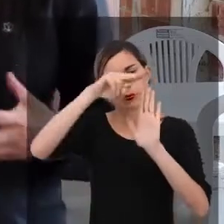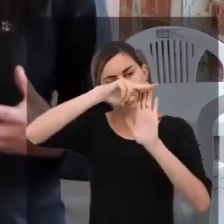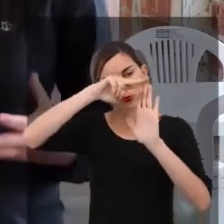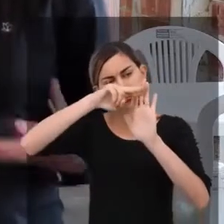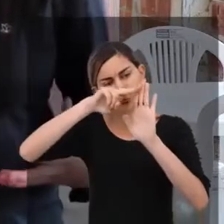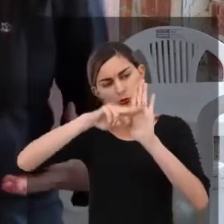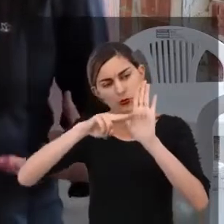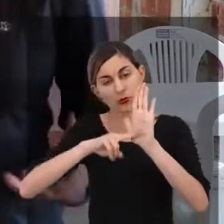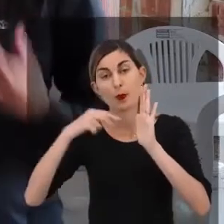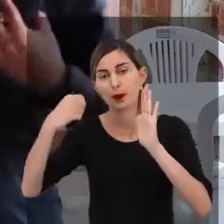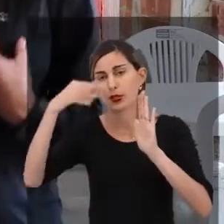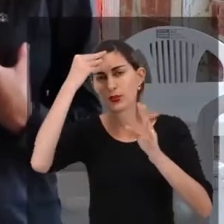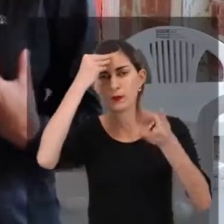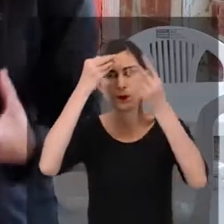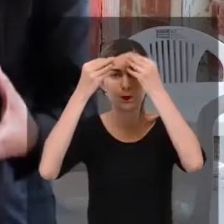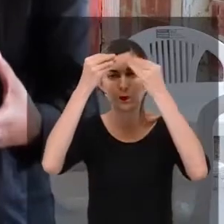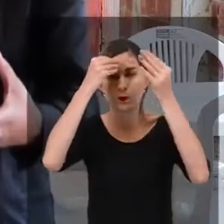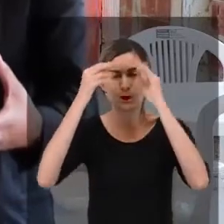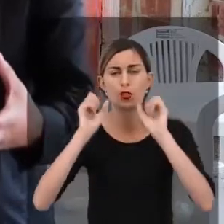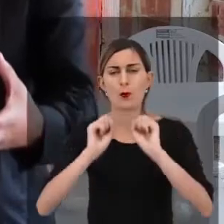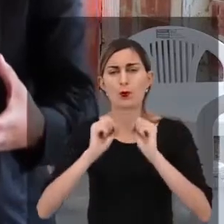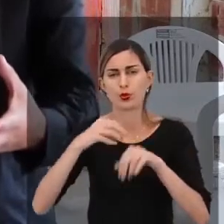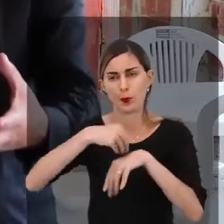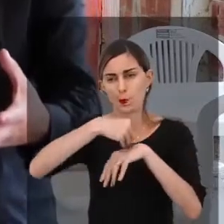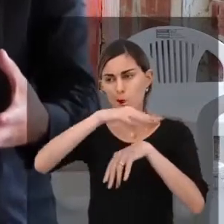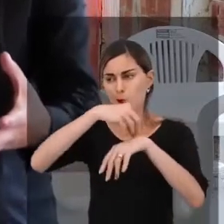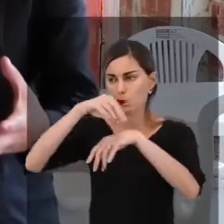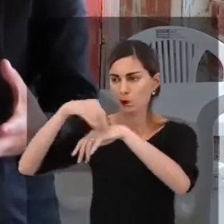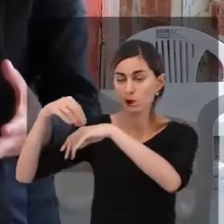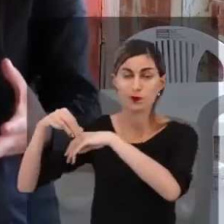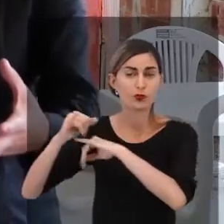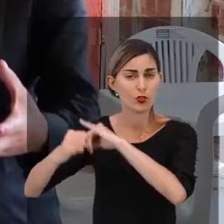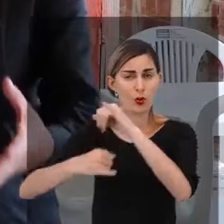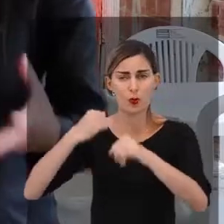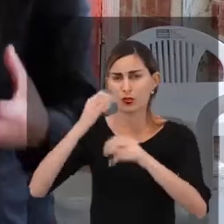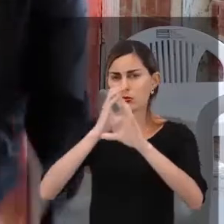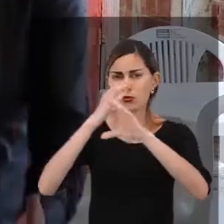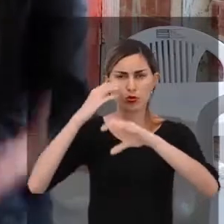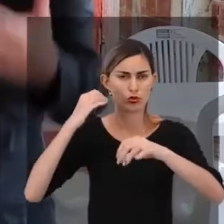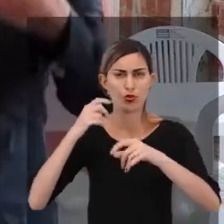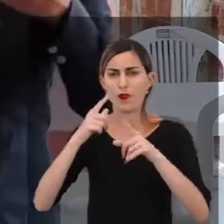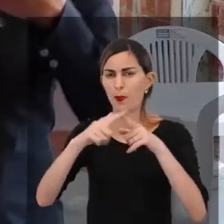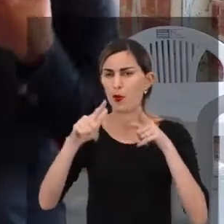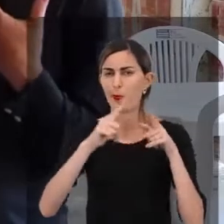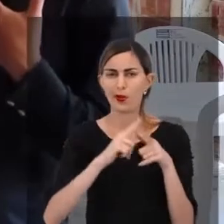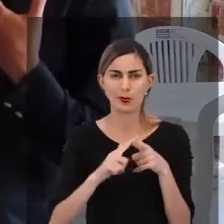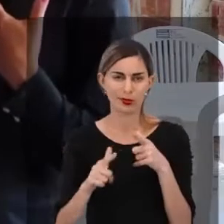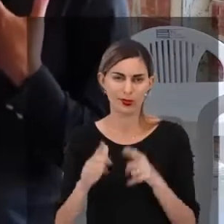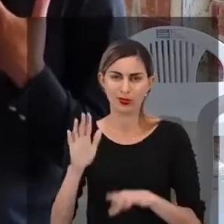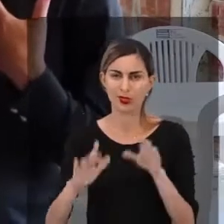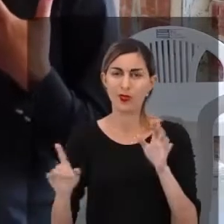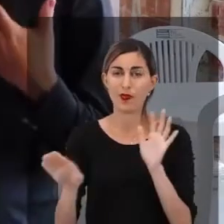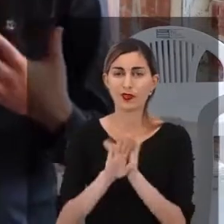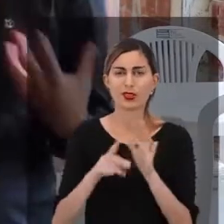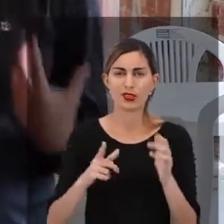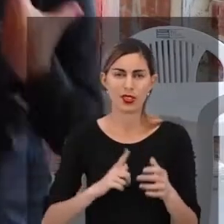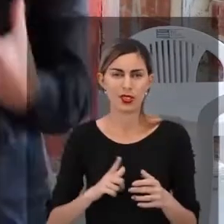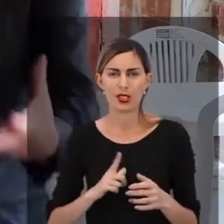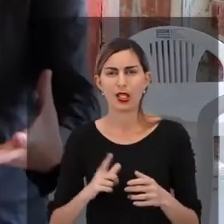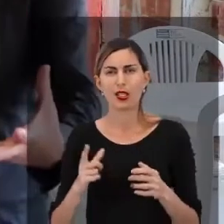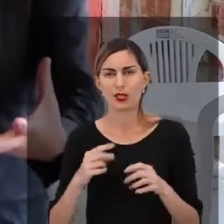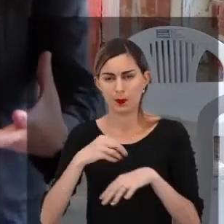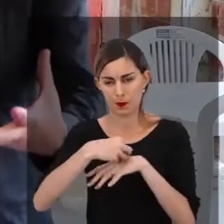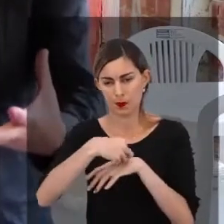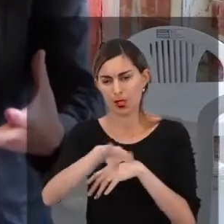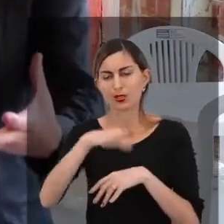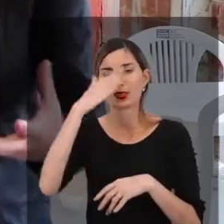as normas que você vai ter que se munir para poder passar essa informação. Porque o engenheiro vem para você com problema, muitas vezes. Então, você